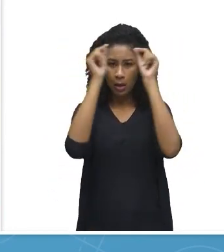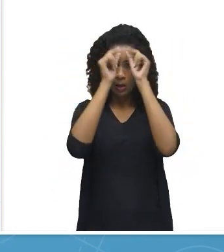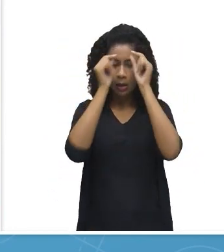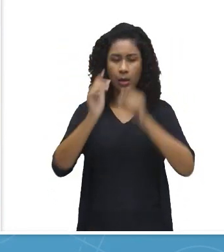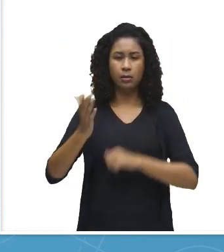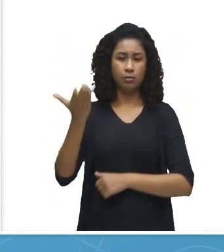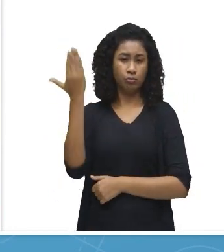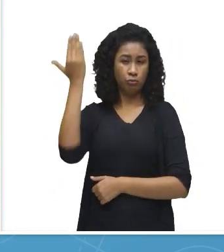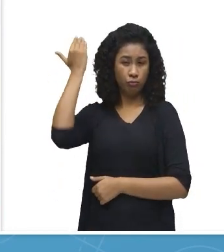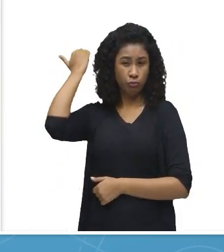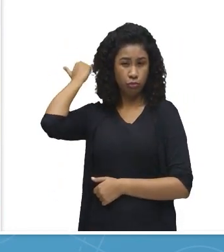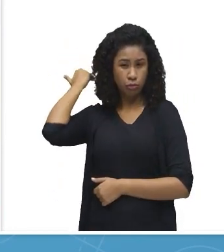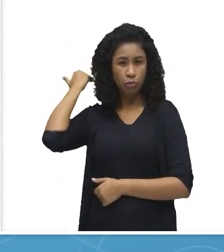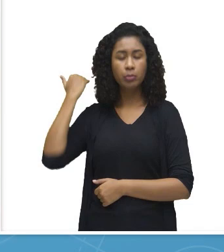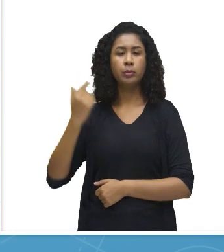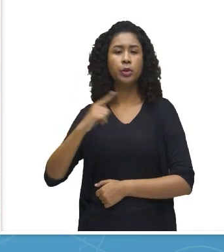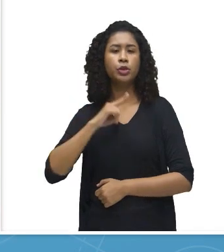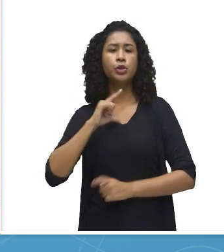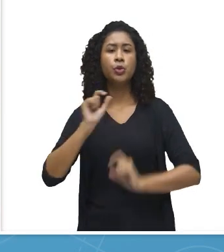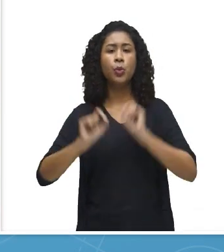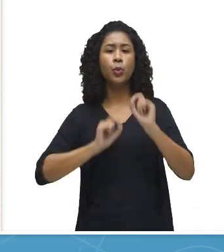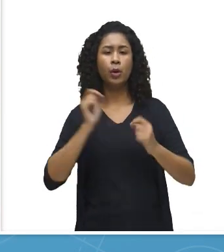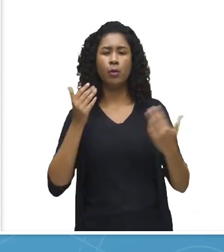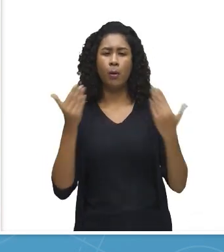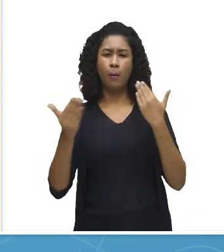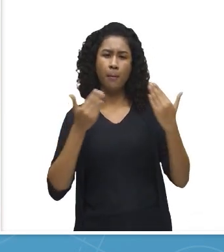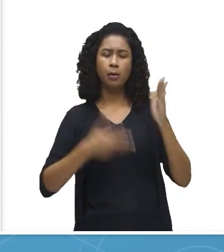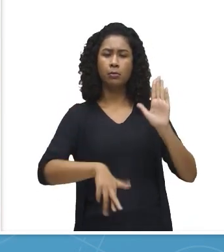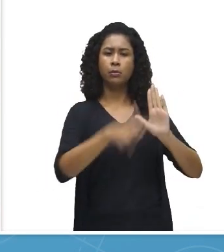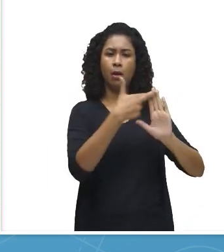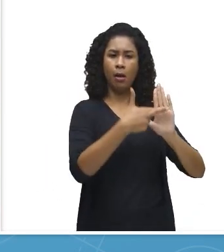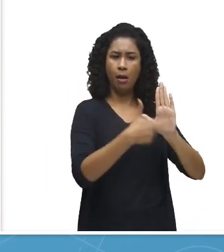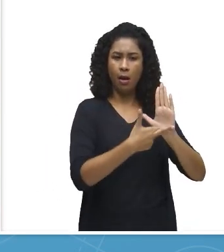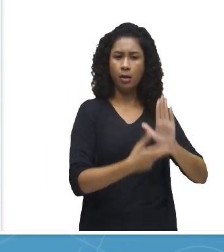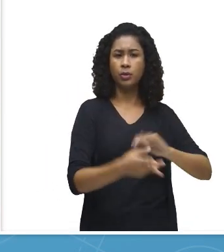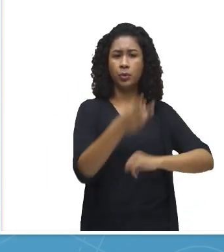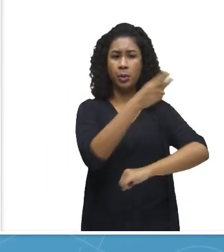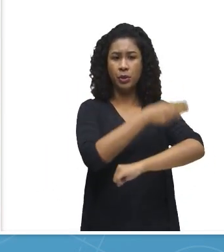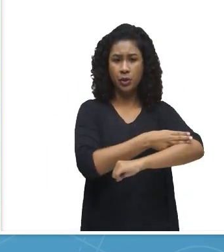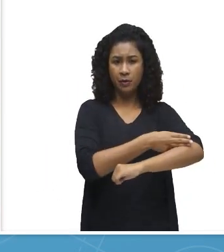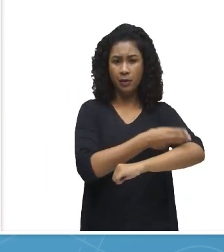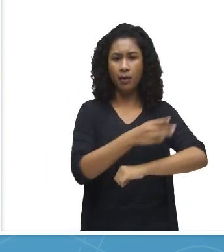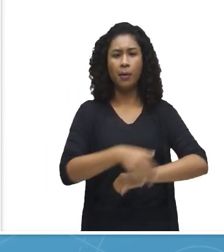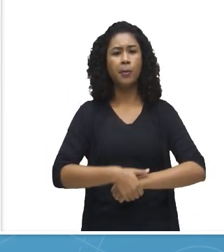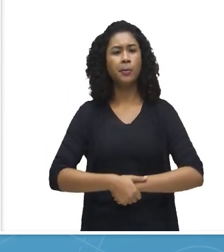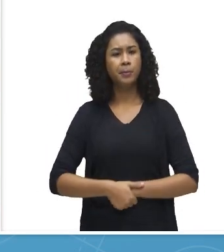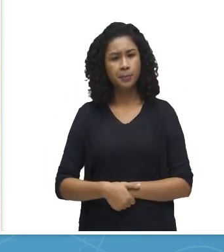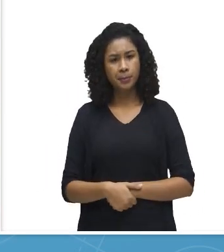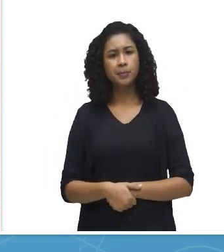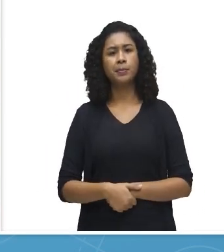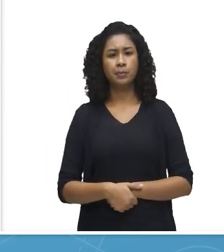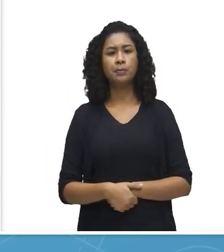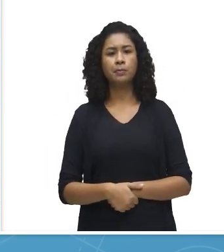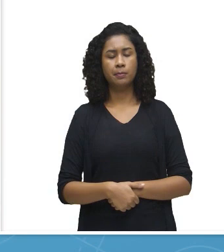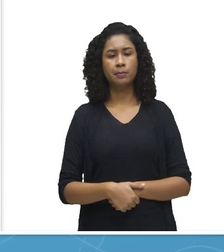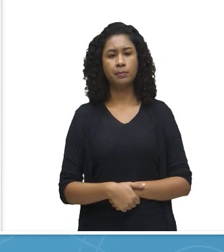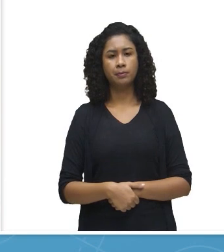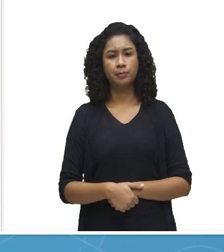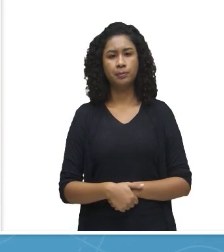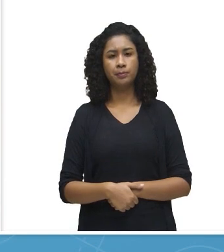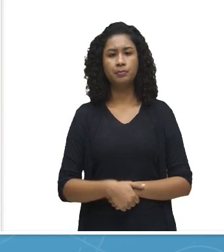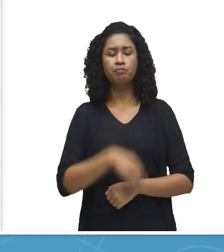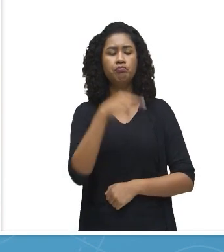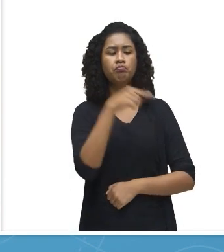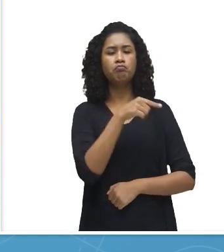confrontar com outro paradigma, que é o paradigma medieval. Vamos lá então? Esse paradigma medieval, ele